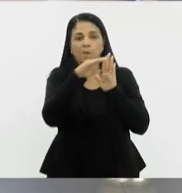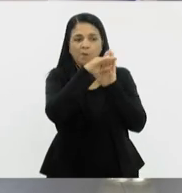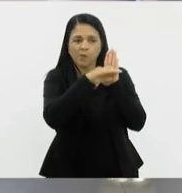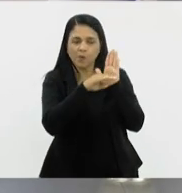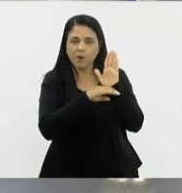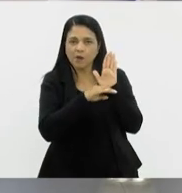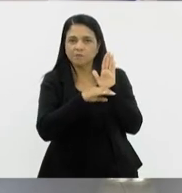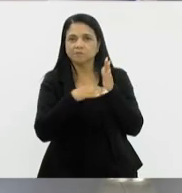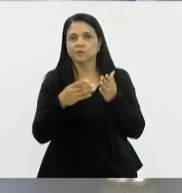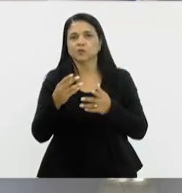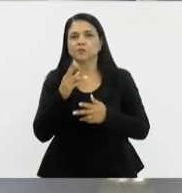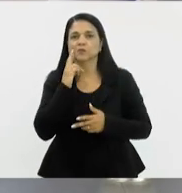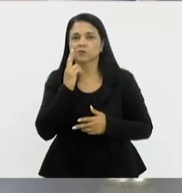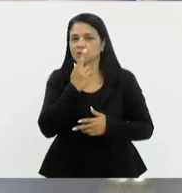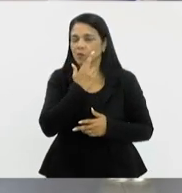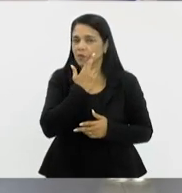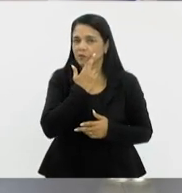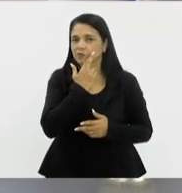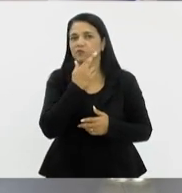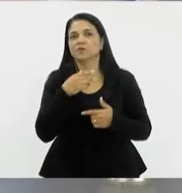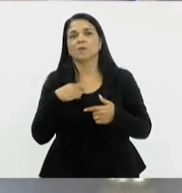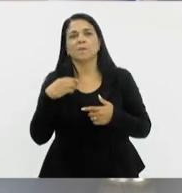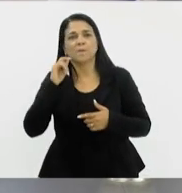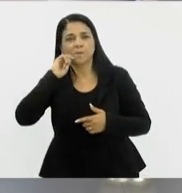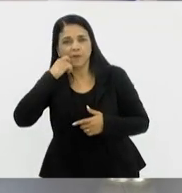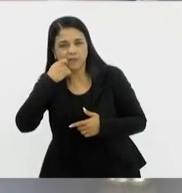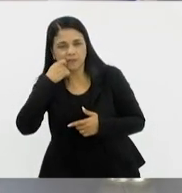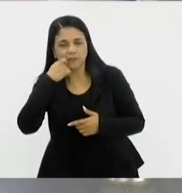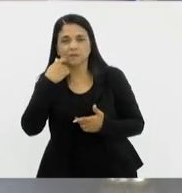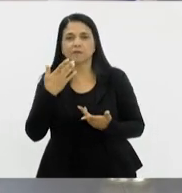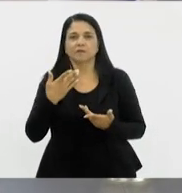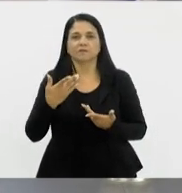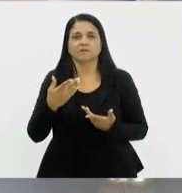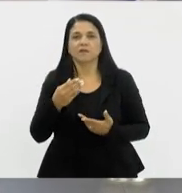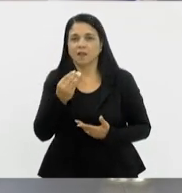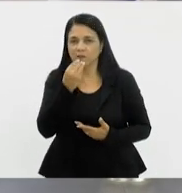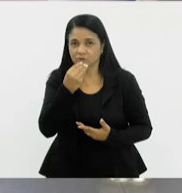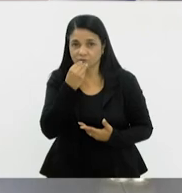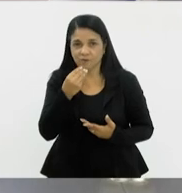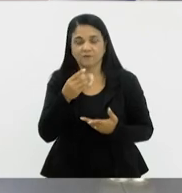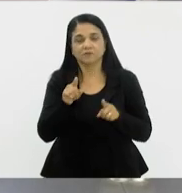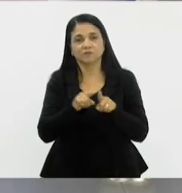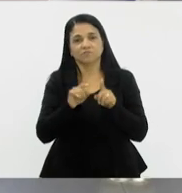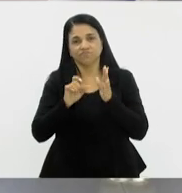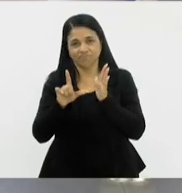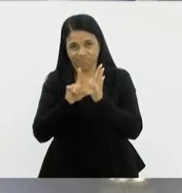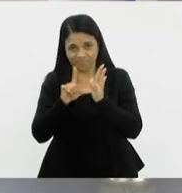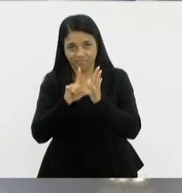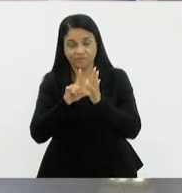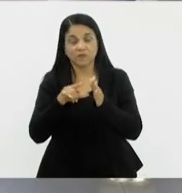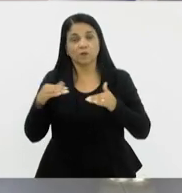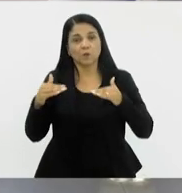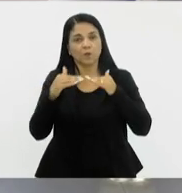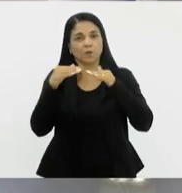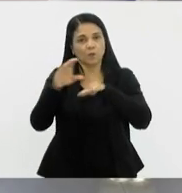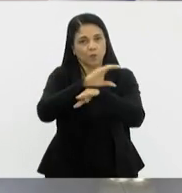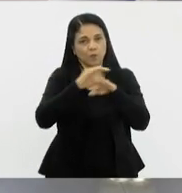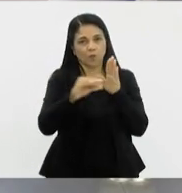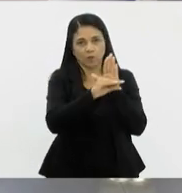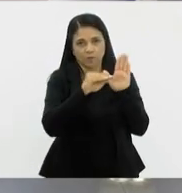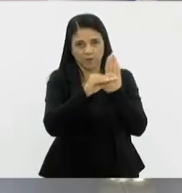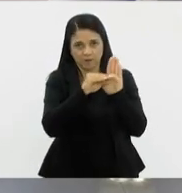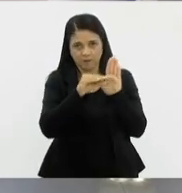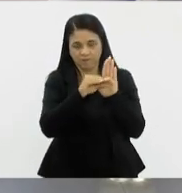Inclusivo para restaurantes, bares, lanchonetes e padarias no âmbito do Estado do Rio de Janeiro. O parecer é pela constitucionalidade com